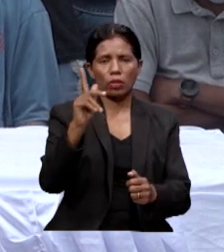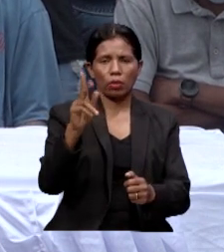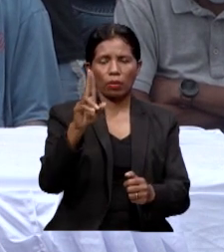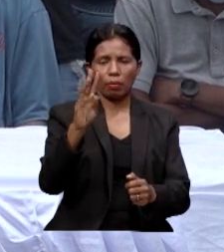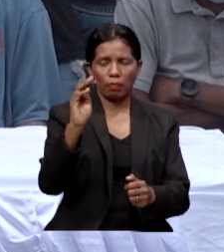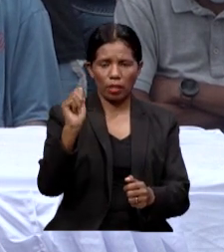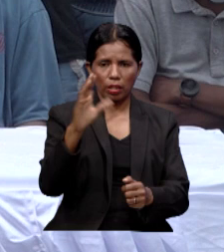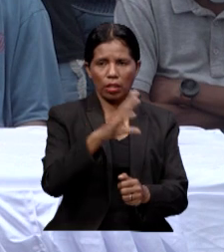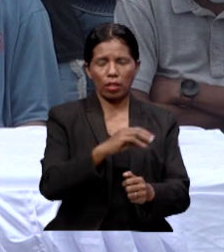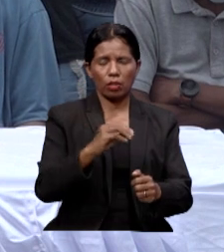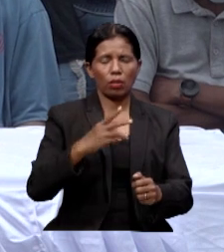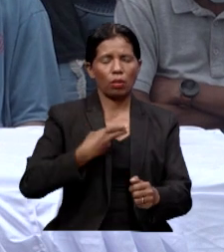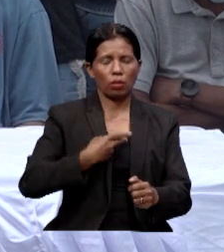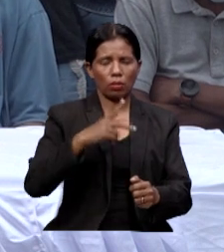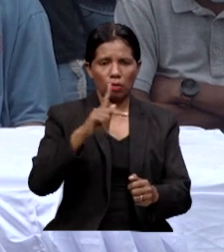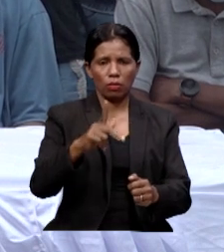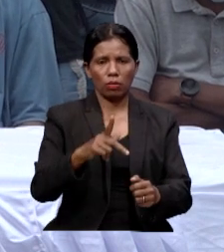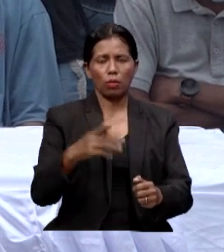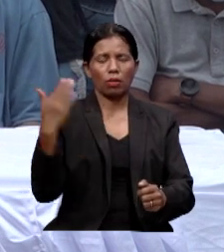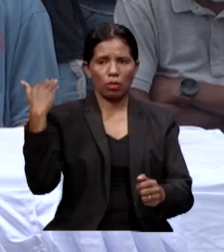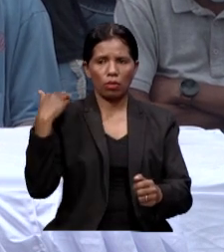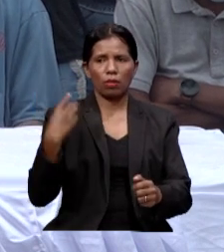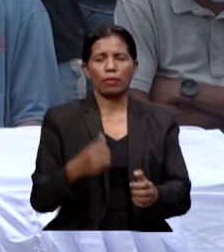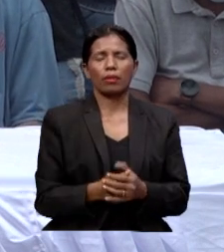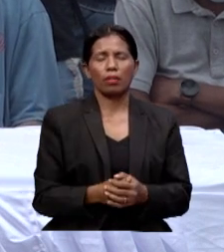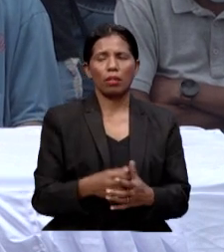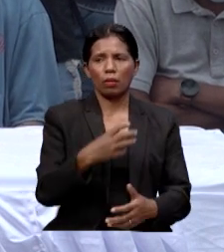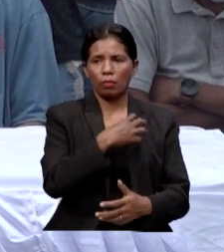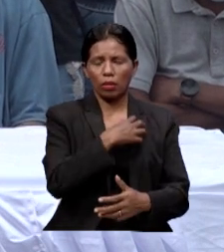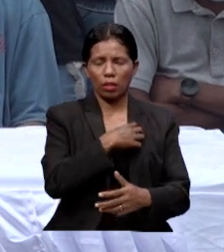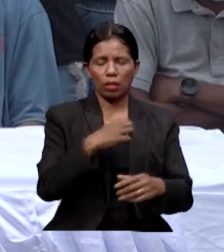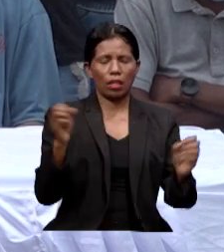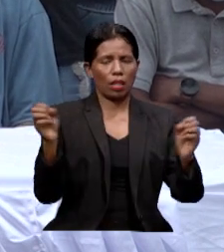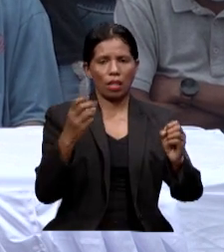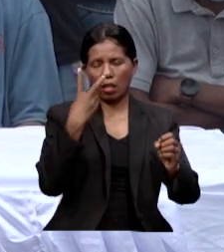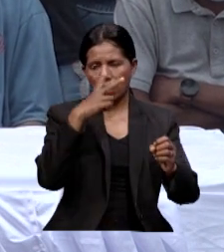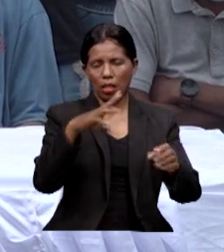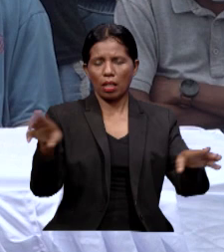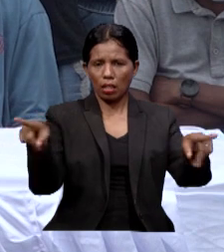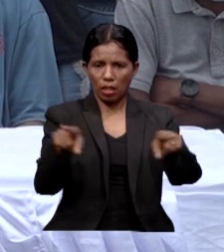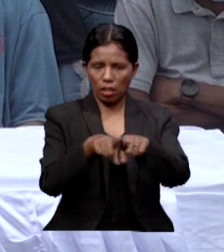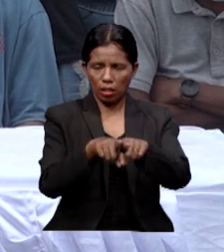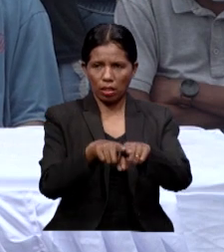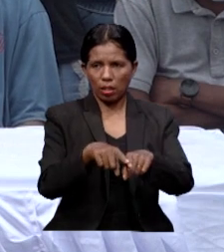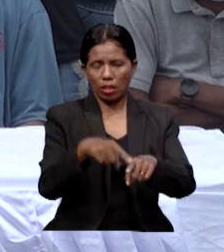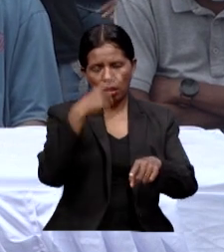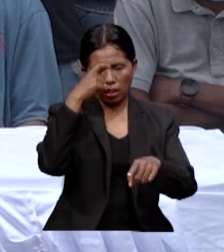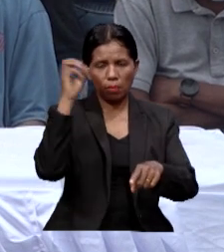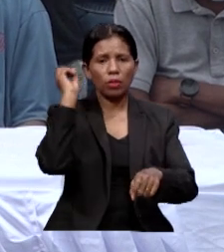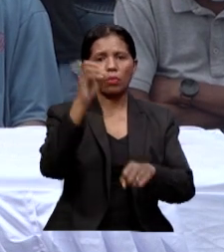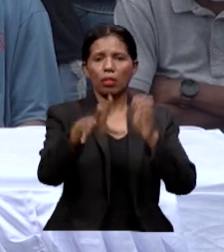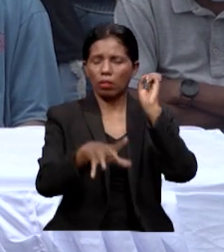número 4 Colhoun, Nikotu, atação polícia lá dentro e a treino. Tama banhira actos tudo malu